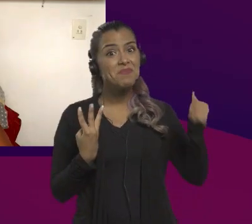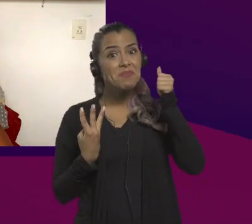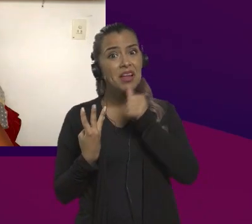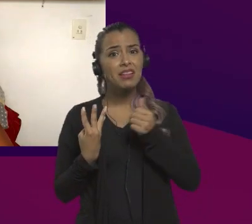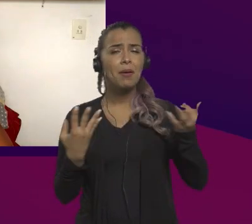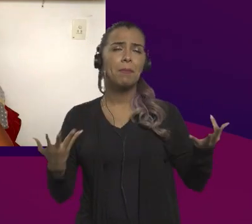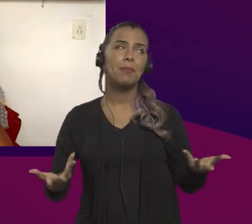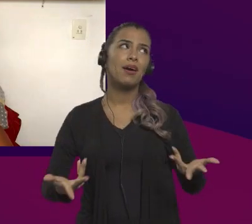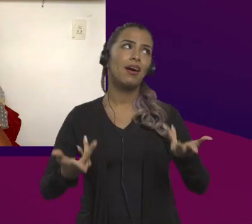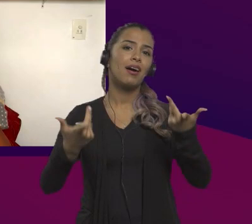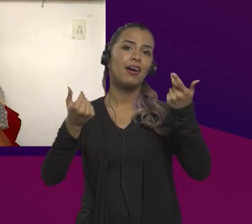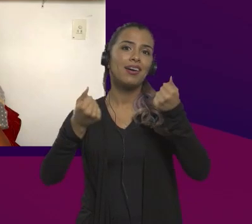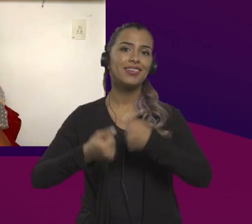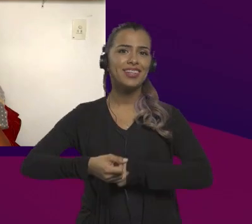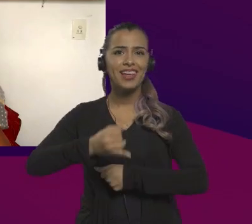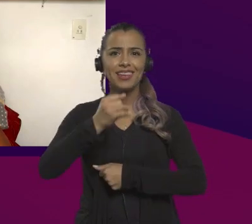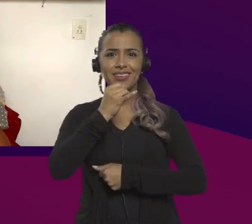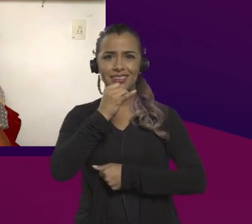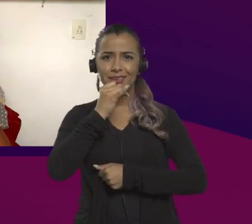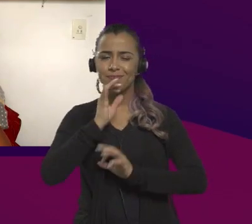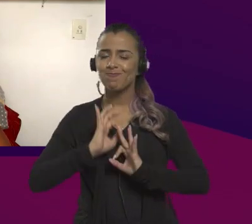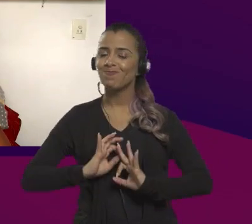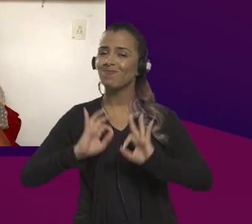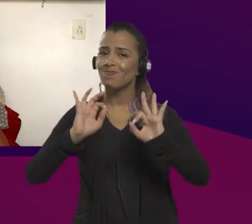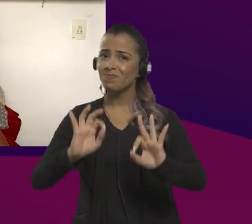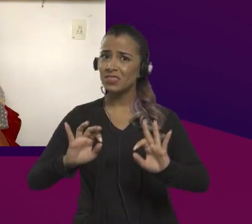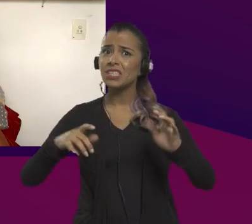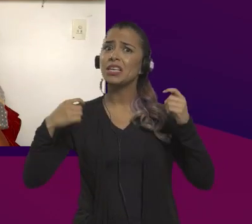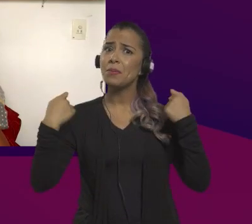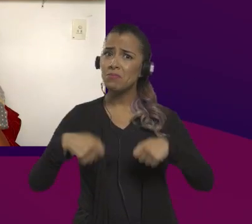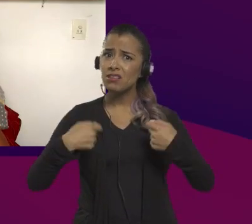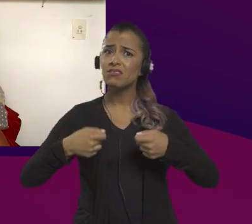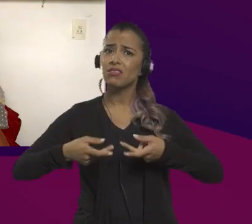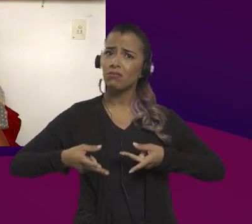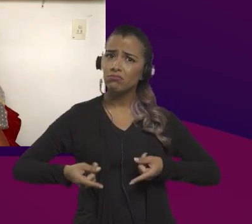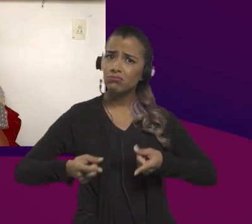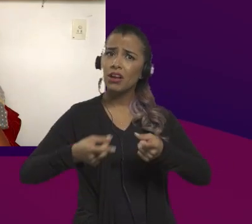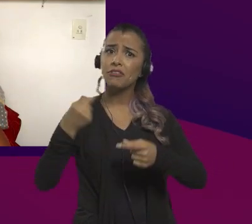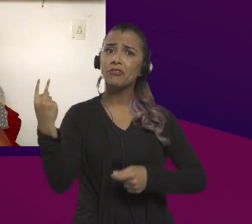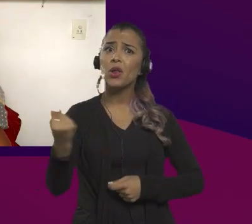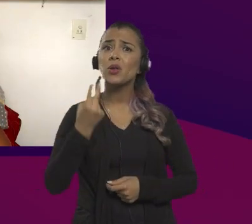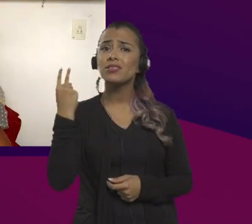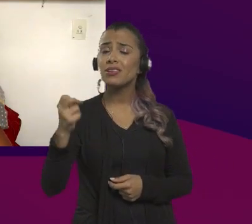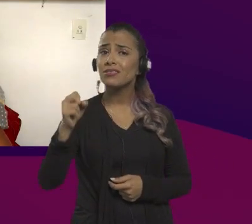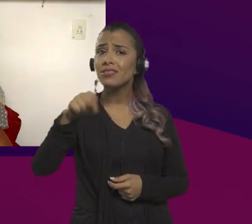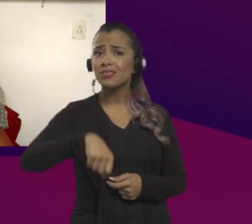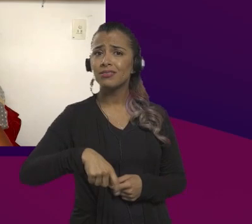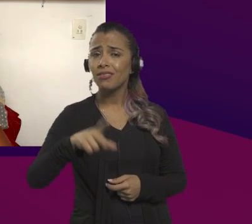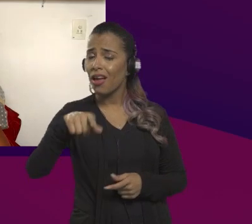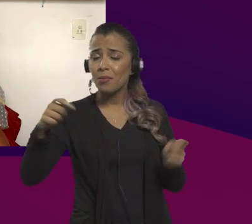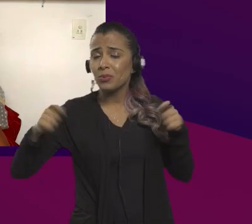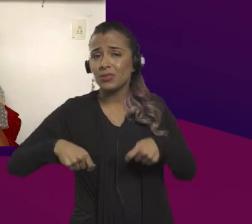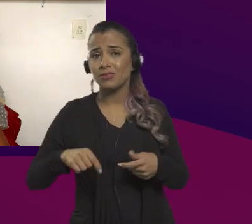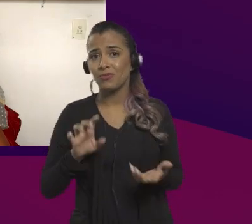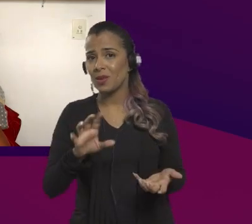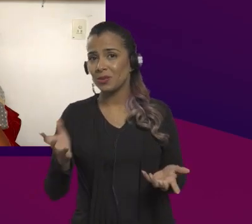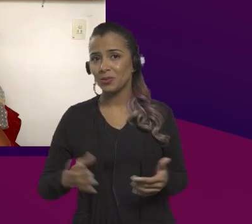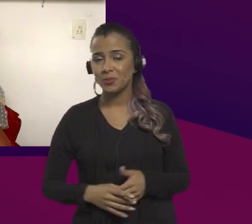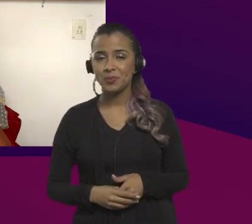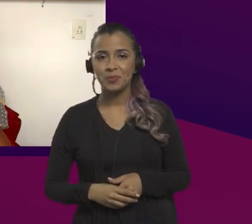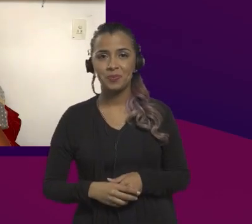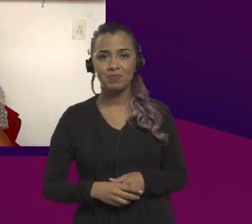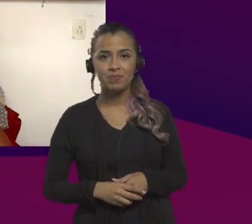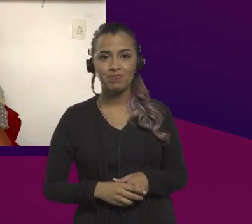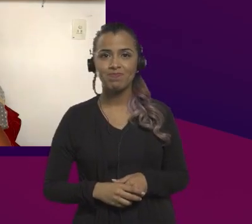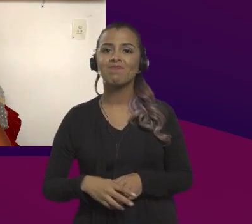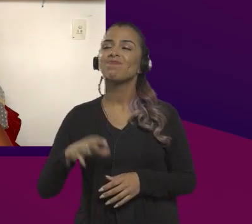exemplos incríveis, que devem ser perpetuados e valorizados e E é possível, é isso. Sim,